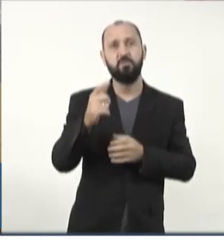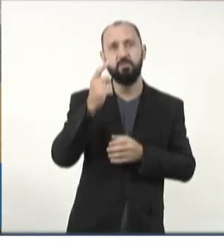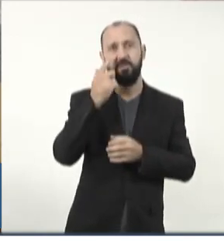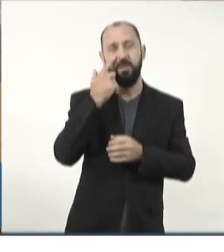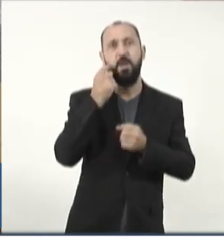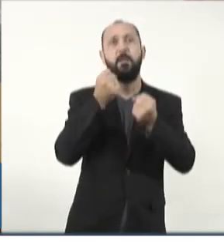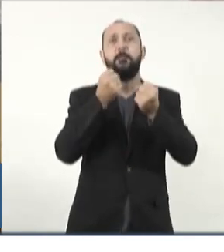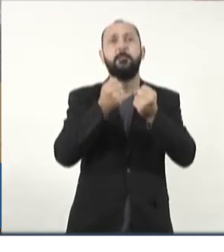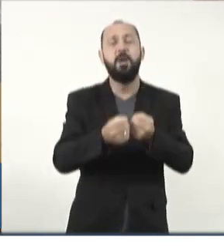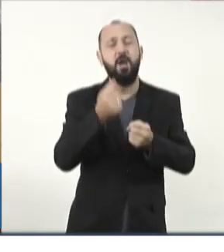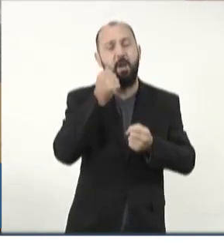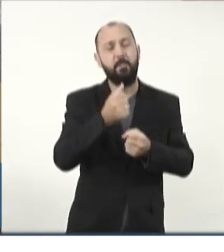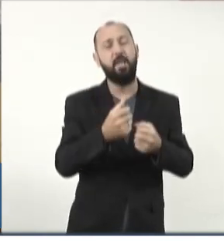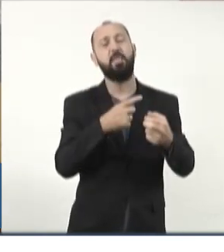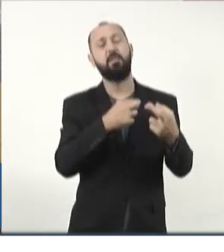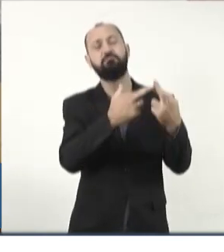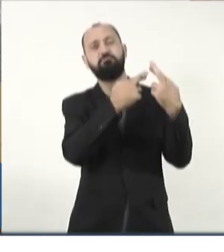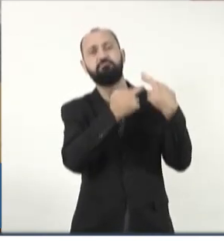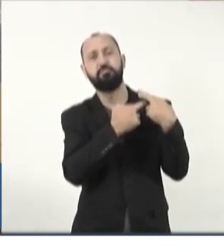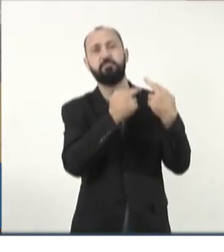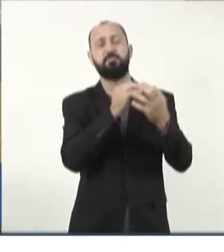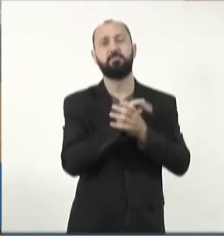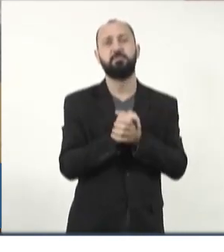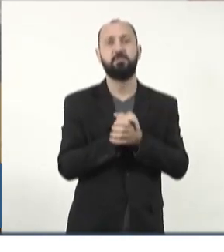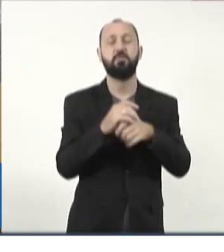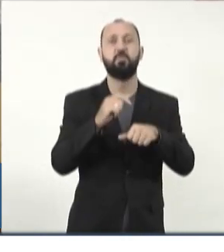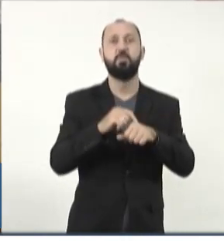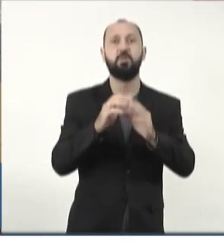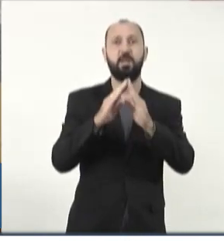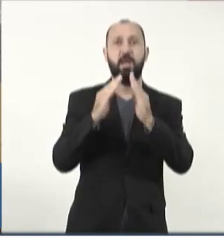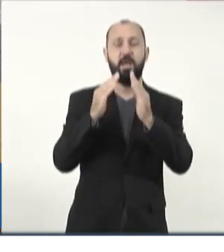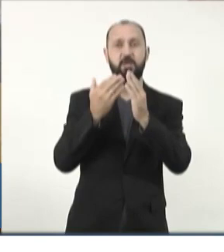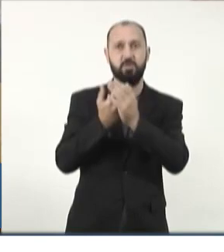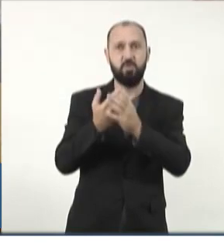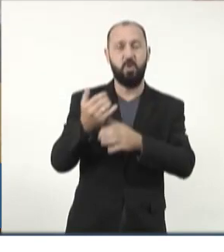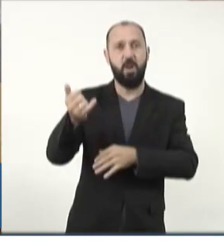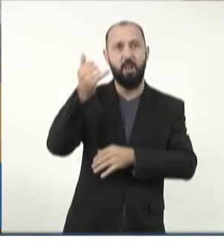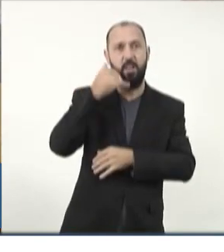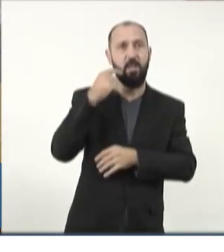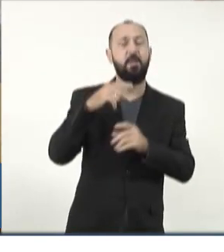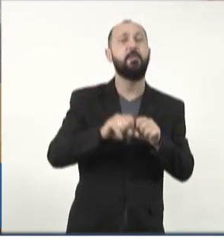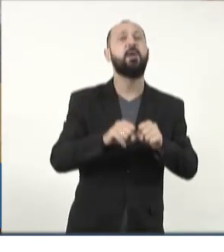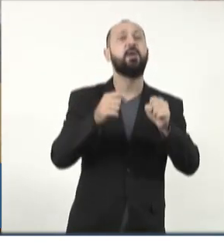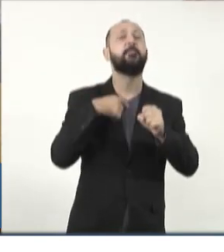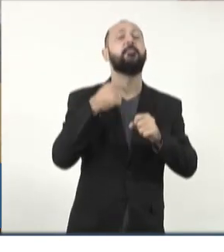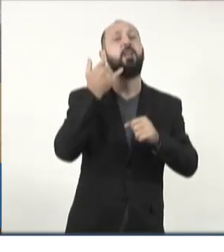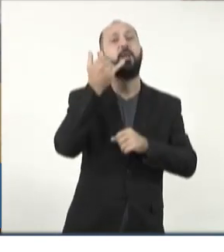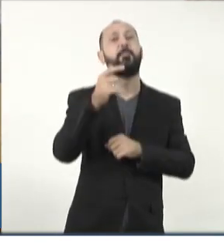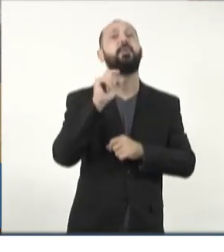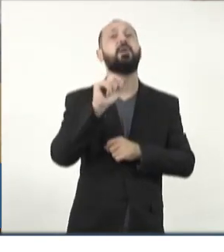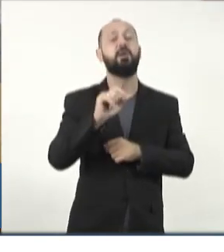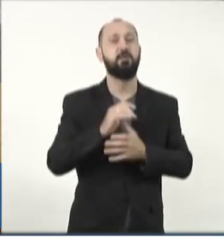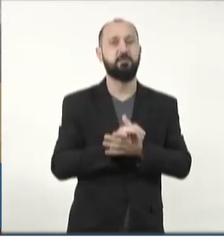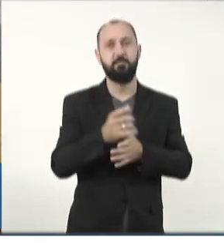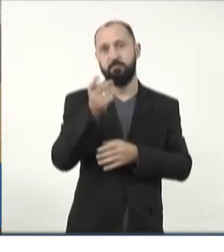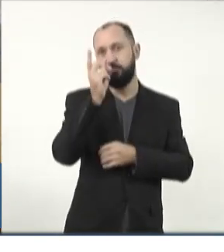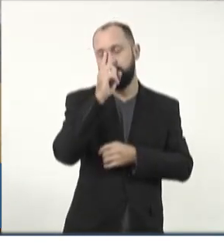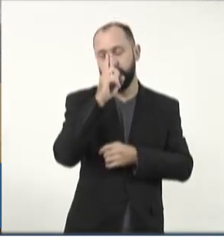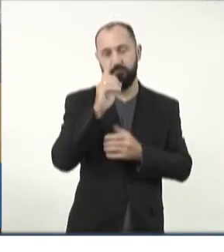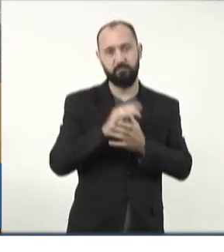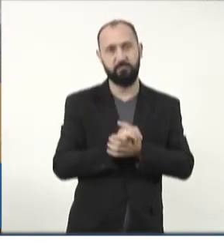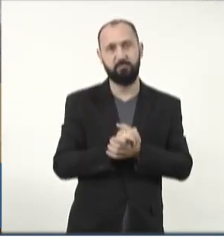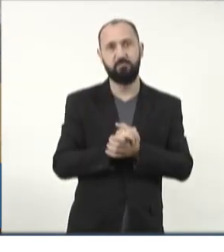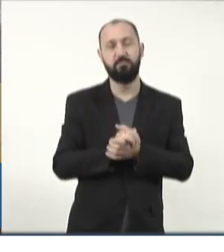a sobrecarga que a mulher tem. Porque, quando a escola liga porque a criança machucou, liga para quem? A